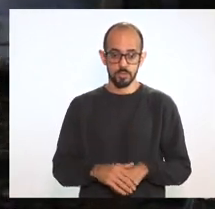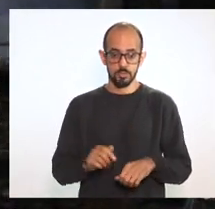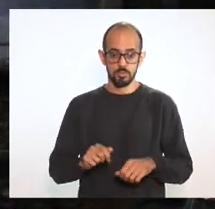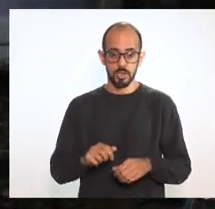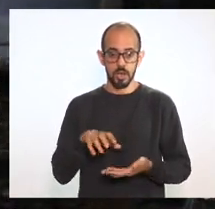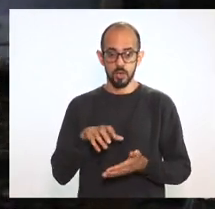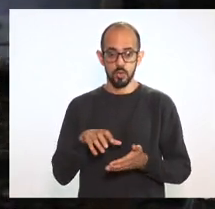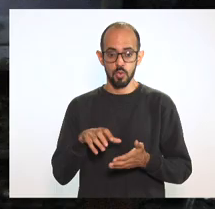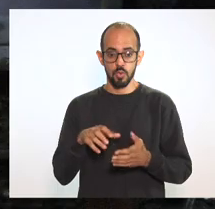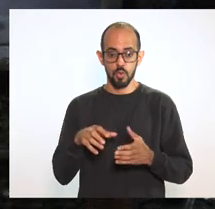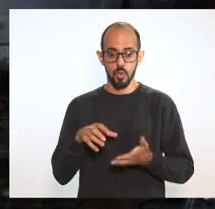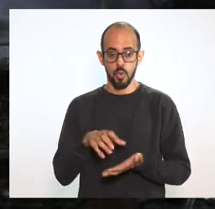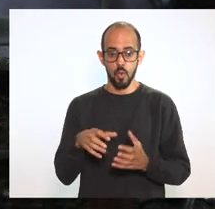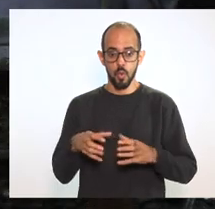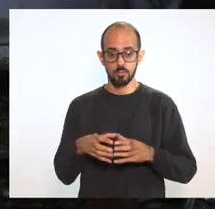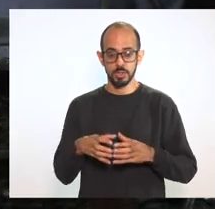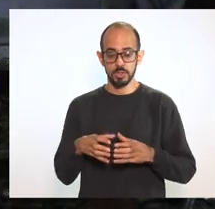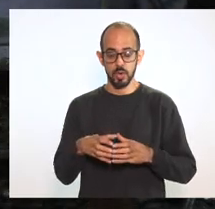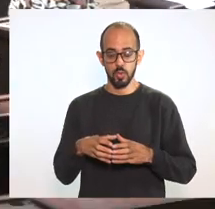votação.